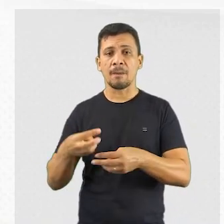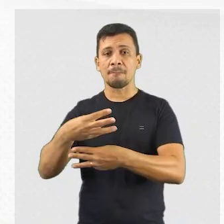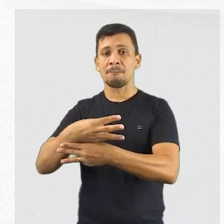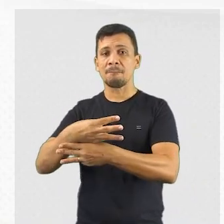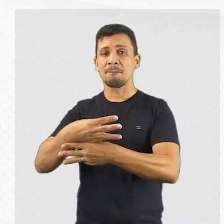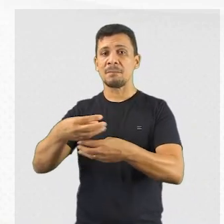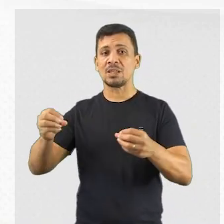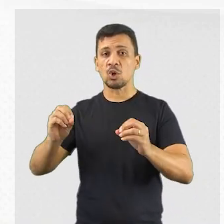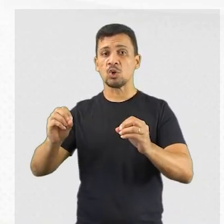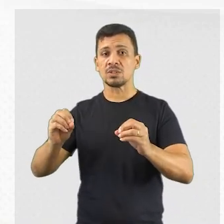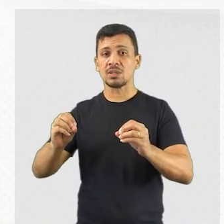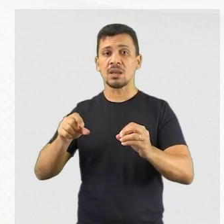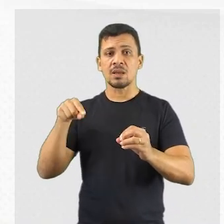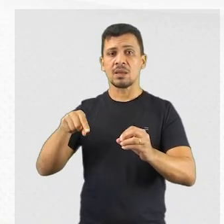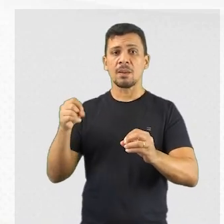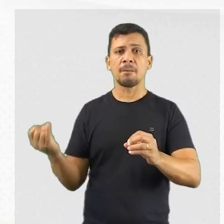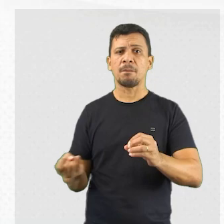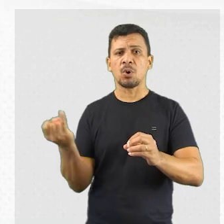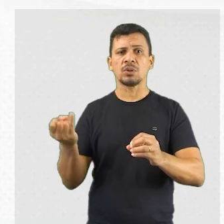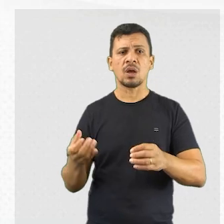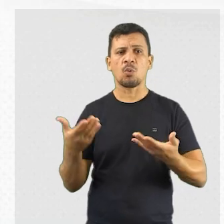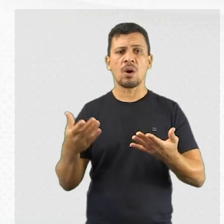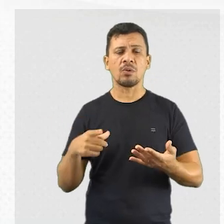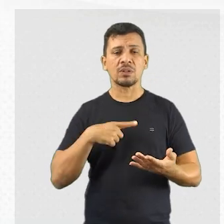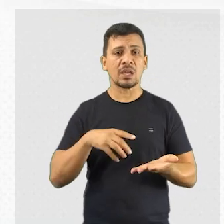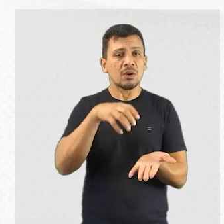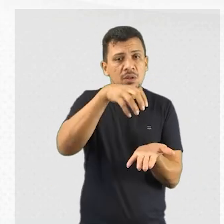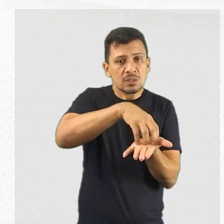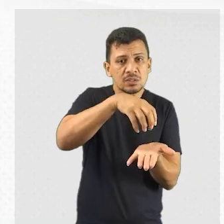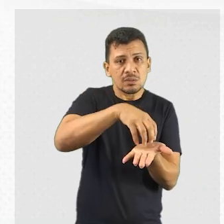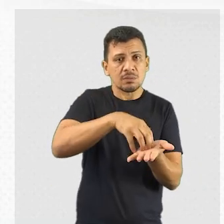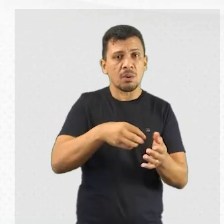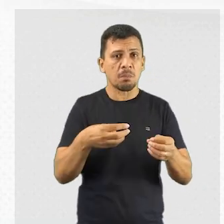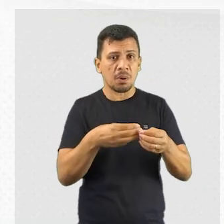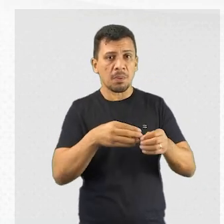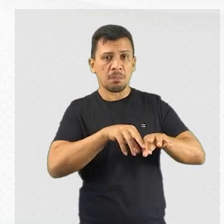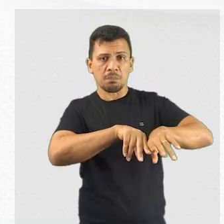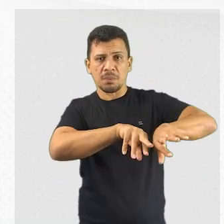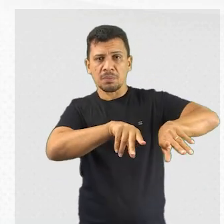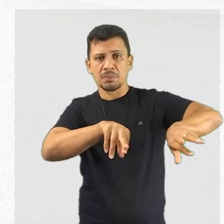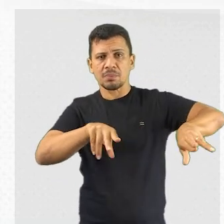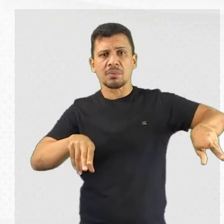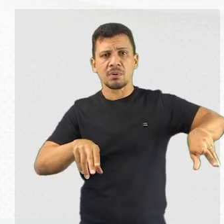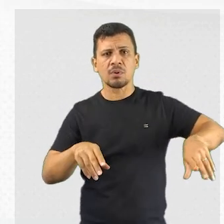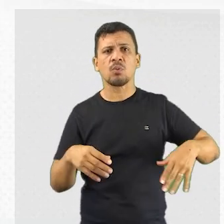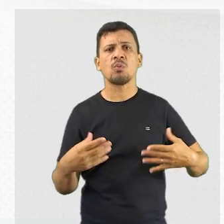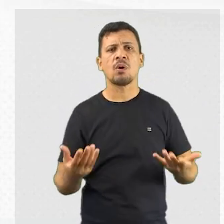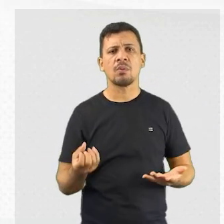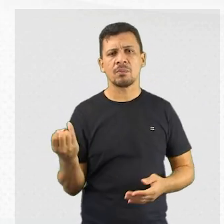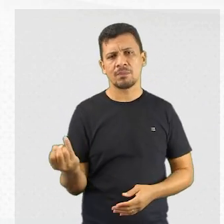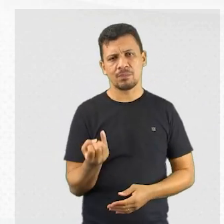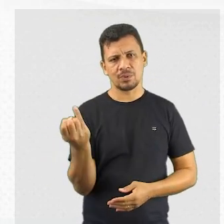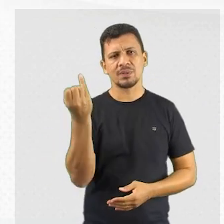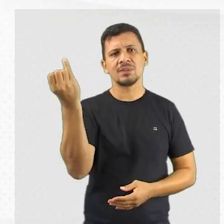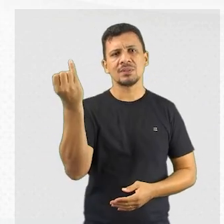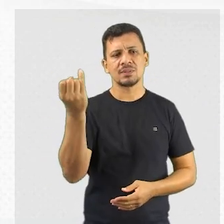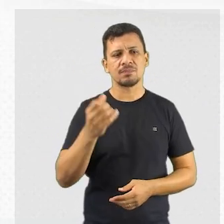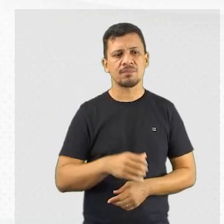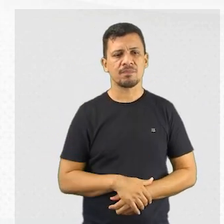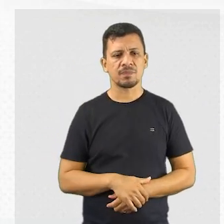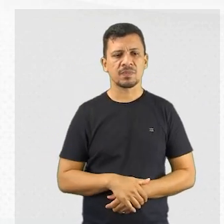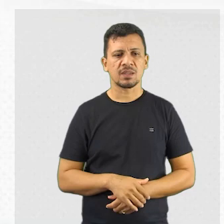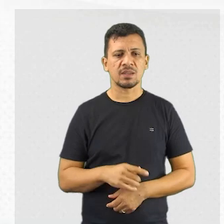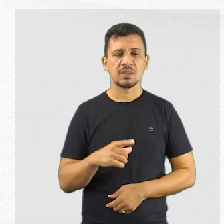pessoal? Mitose para um organismo multicelular, o organismo pluricelular, né? Lembrando, pessoal, que nós